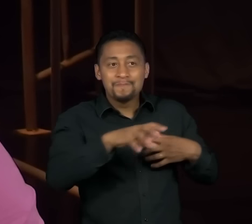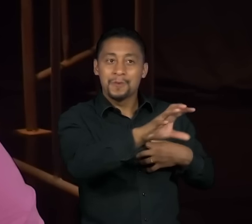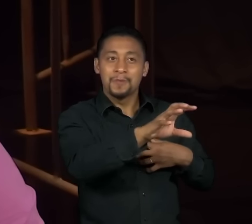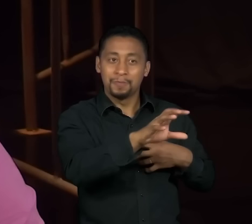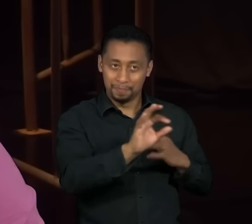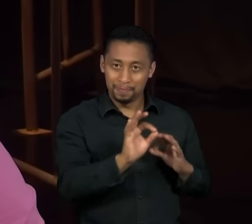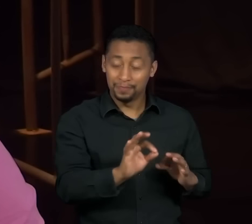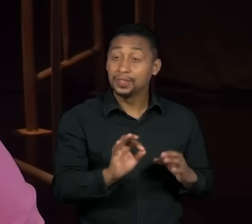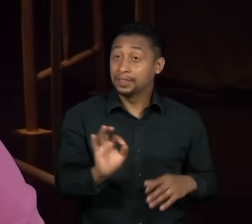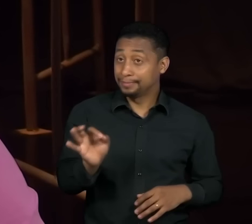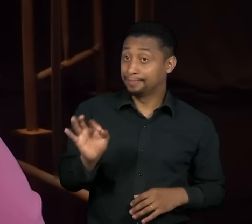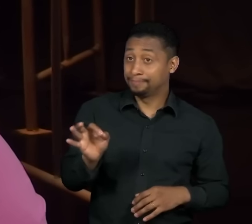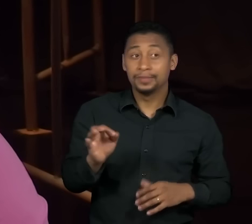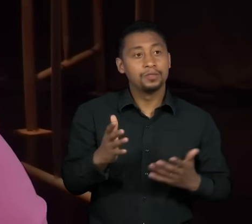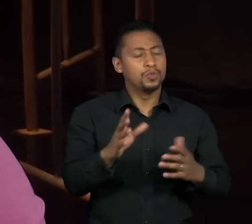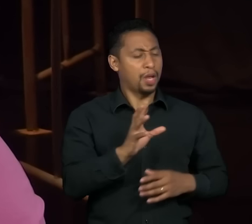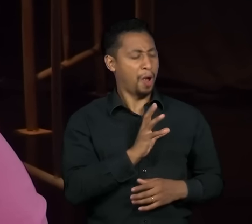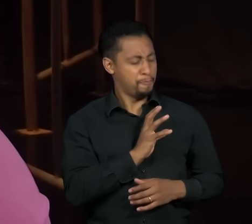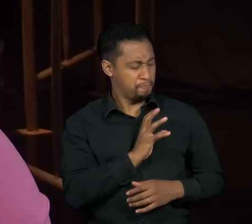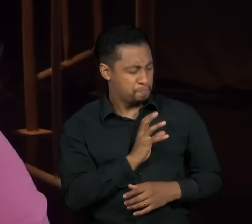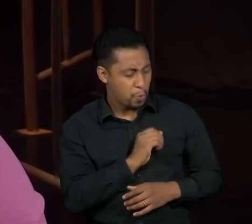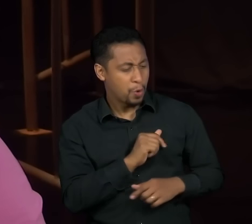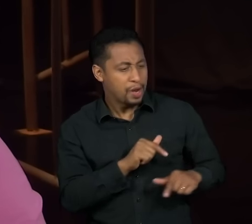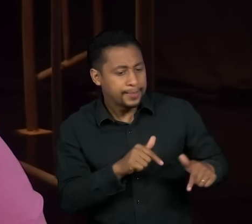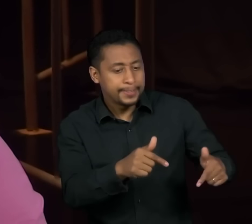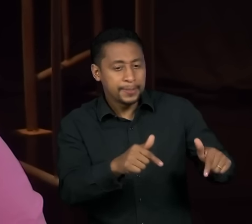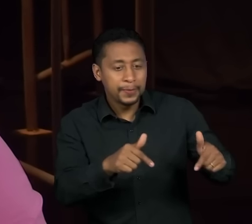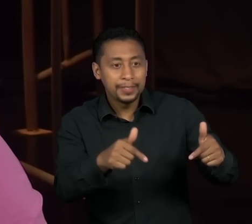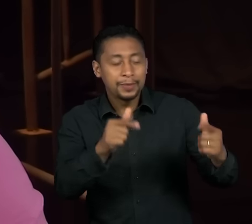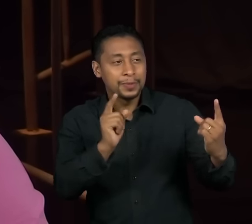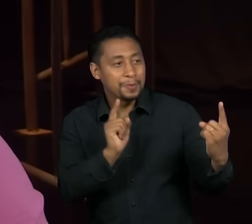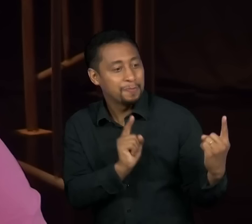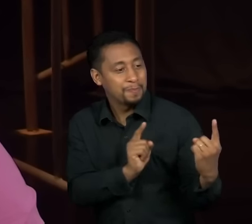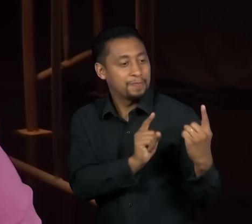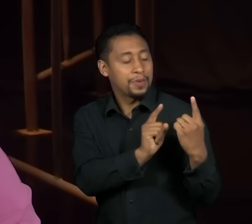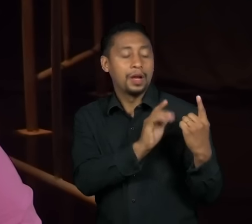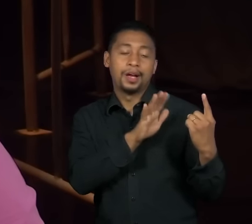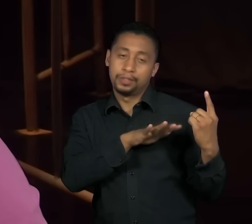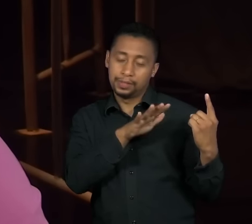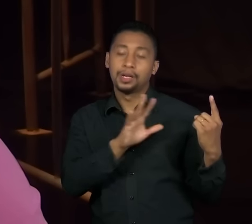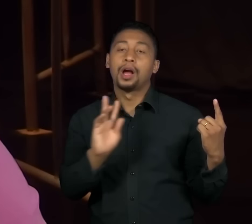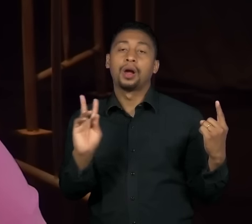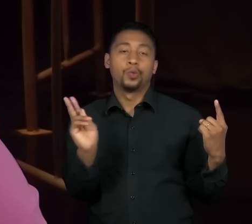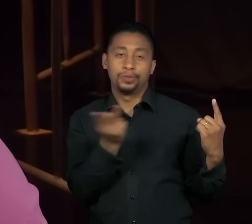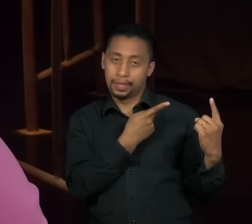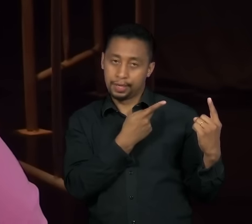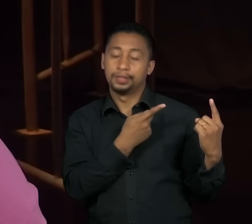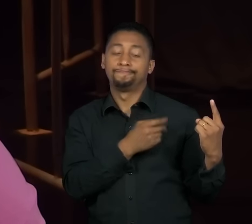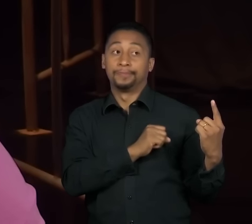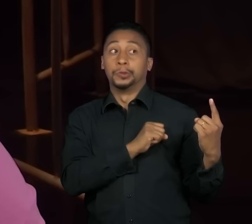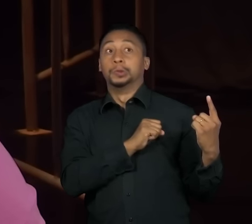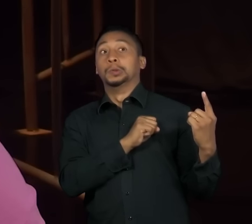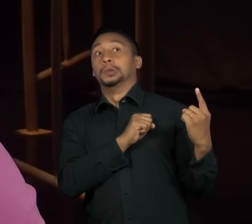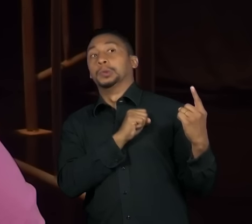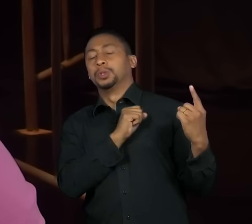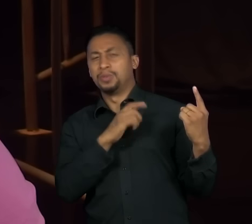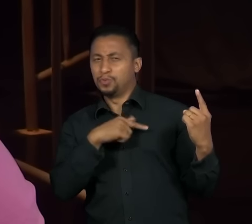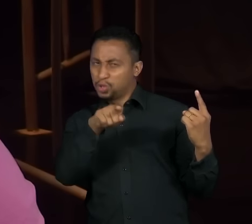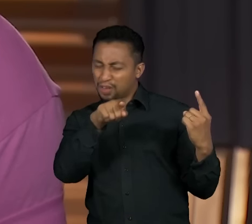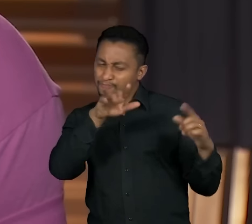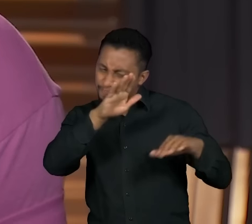você aciona o botão do amor, você acaba encontrando situações que têm ódio, claro. Sim. Mas isso ajuda no